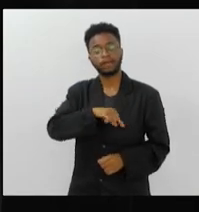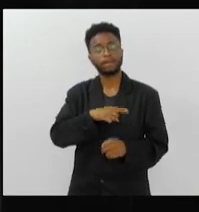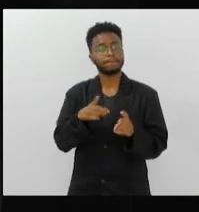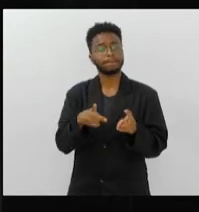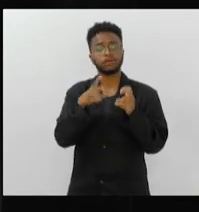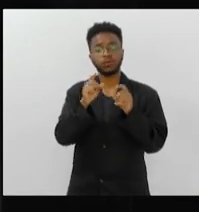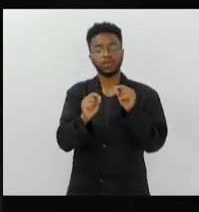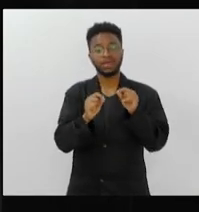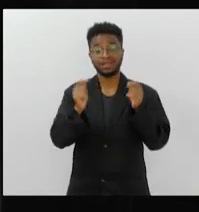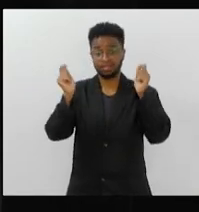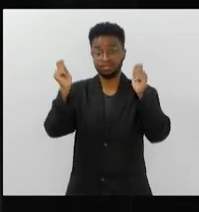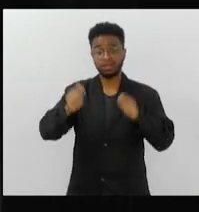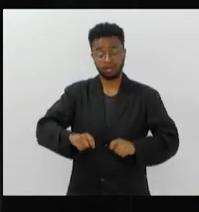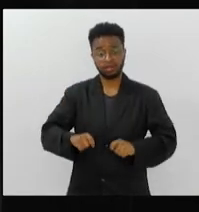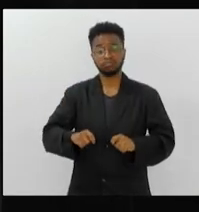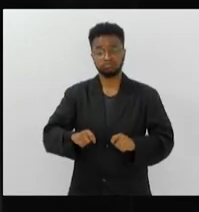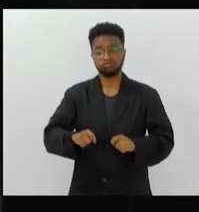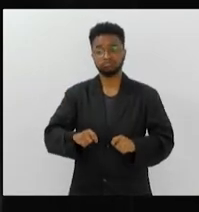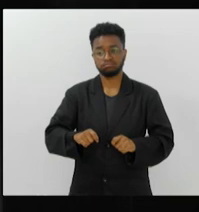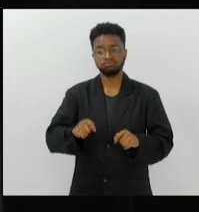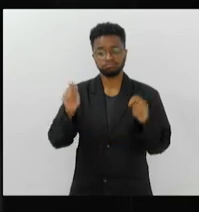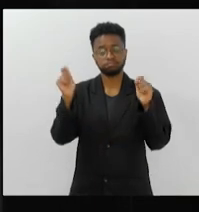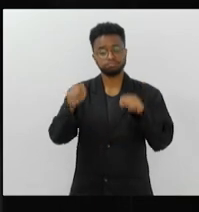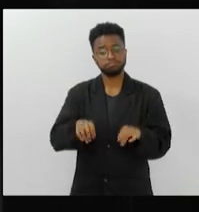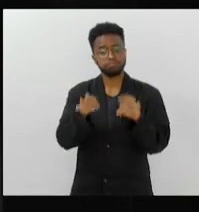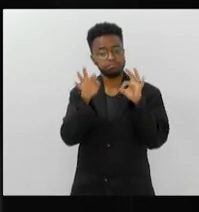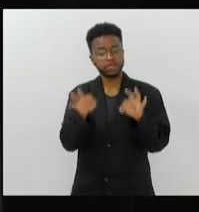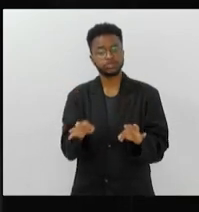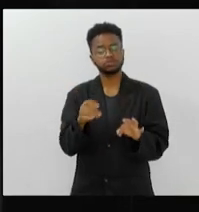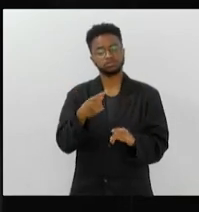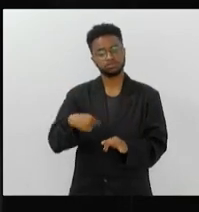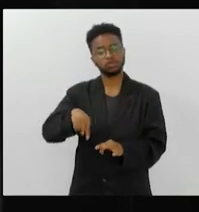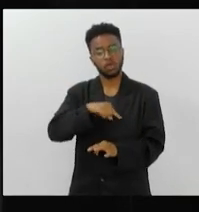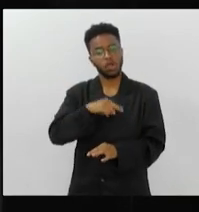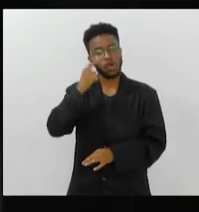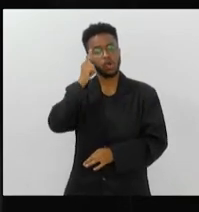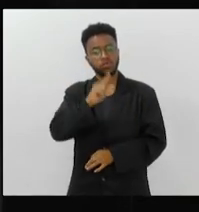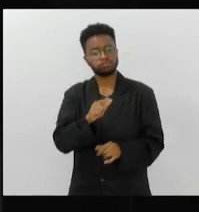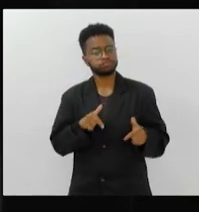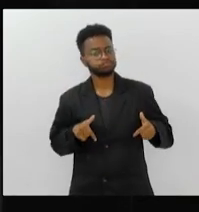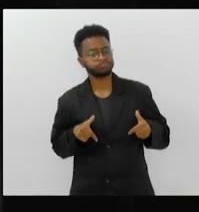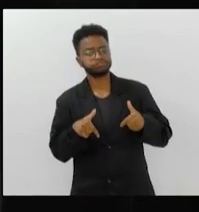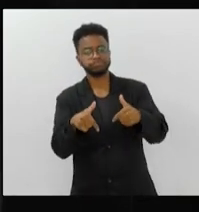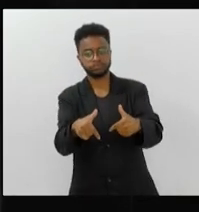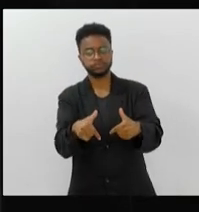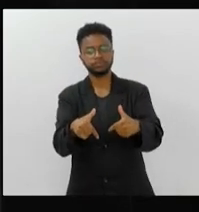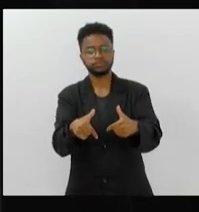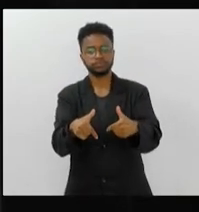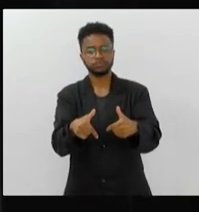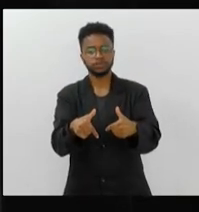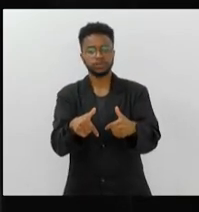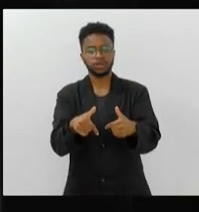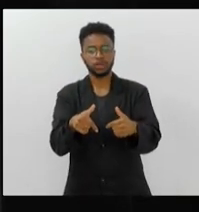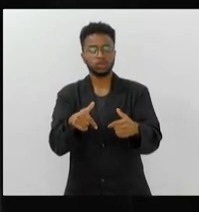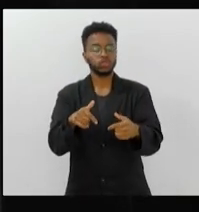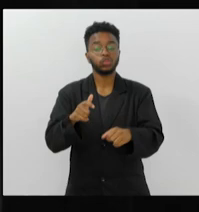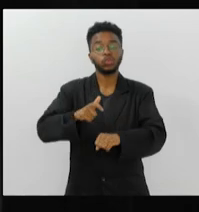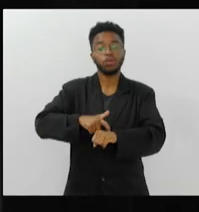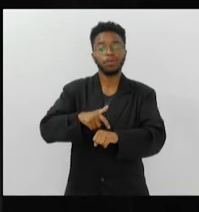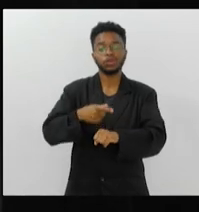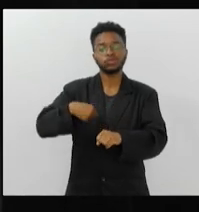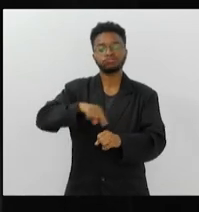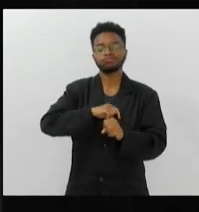é possível, realmente é possível a gente realizar alguma coisa a partir do momento que a gente